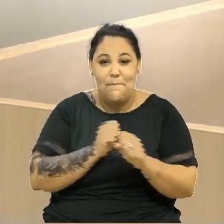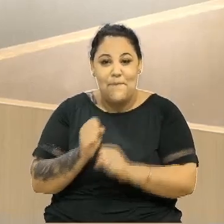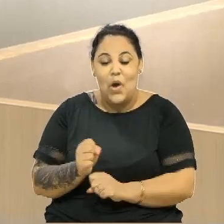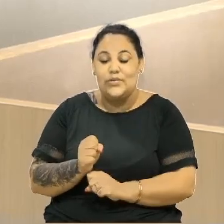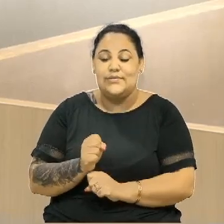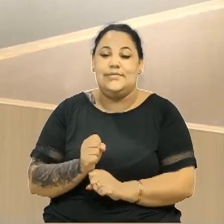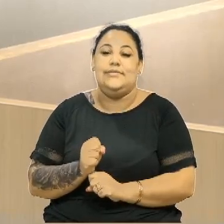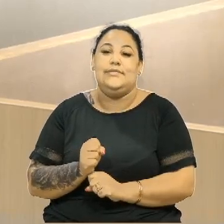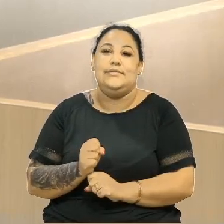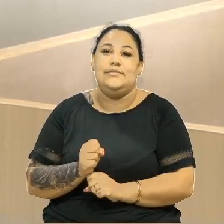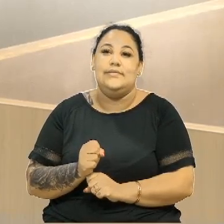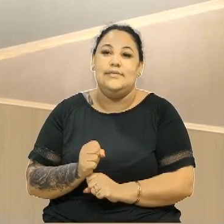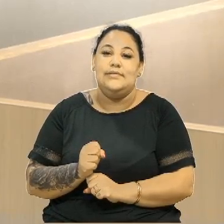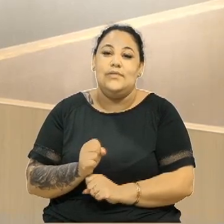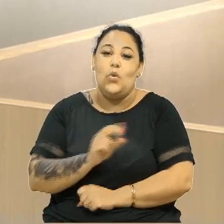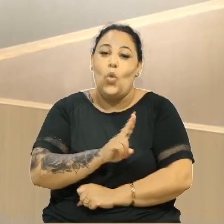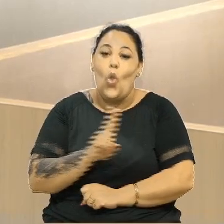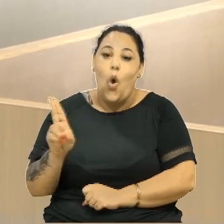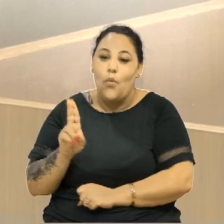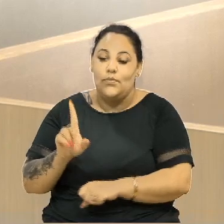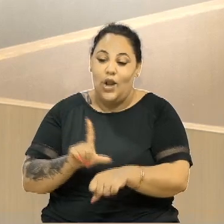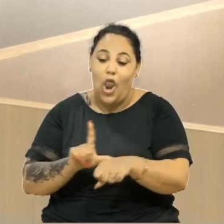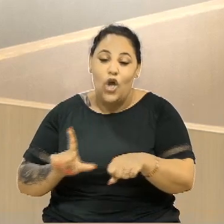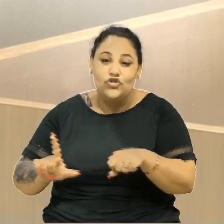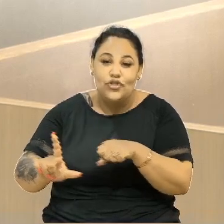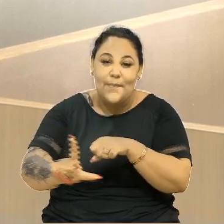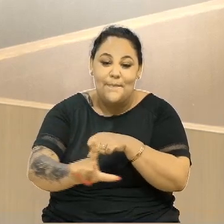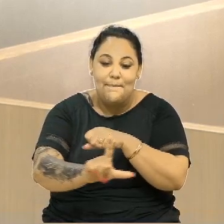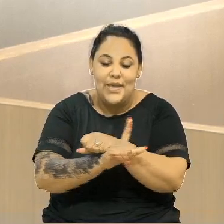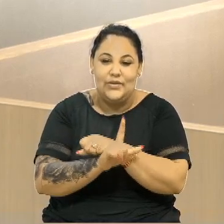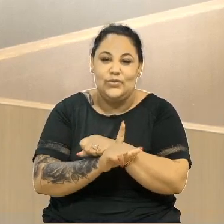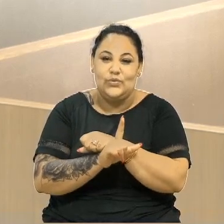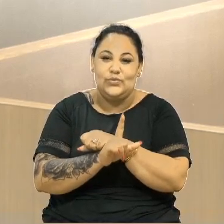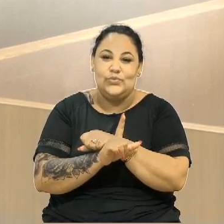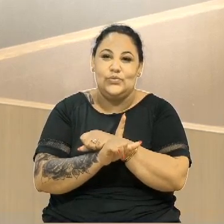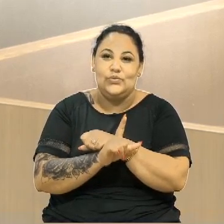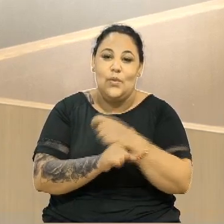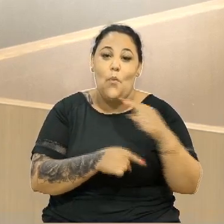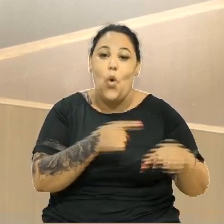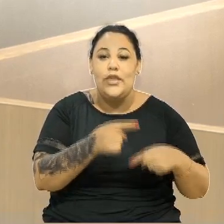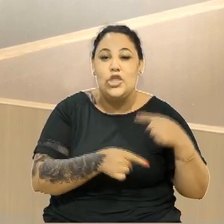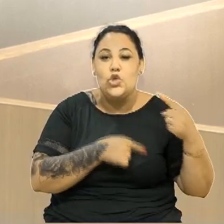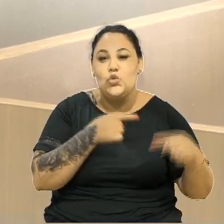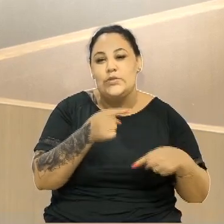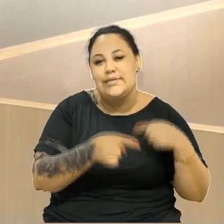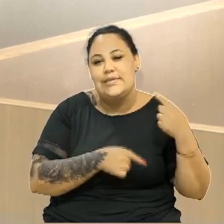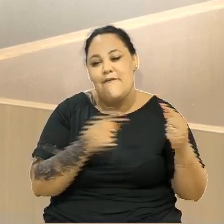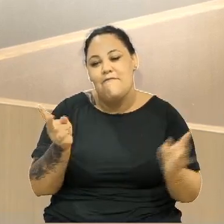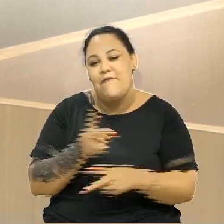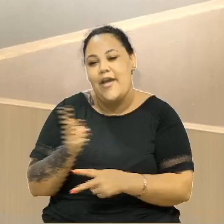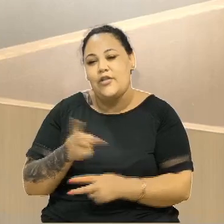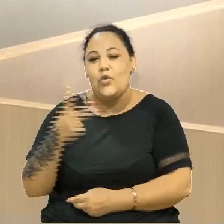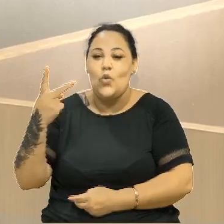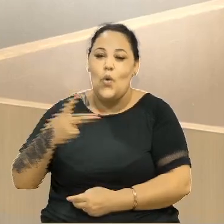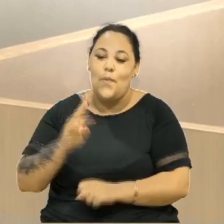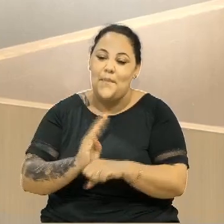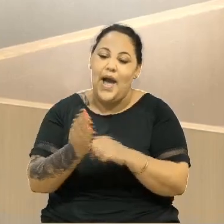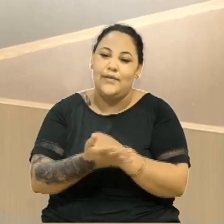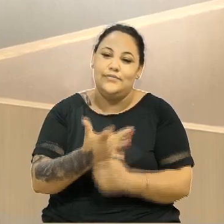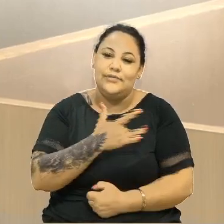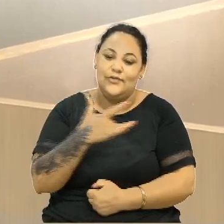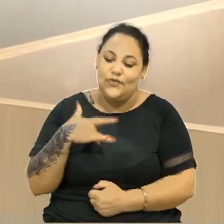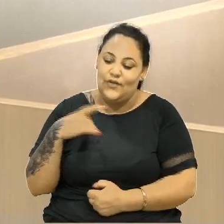denominada no loteamento Moinhos de Vento 2, no bairro Nossa Senhora da Saúde, tenha o nome